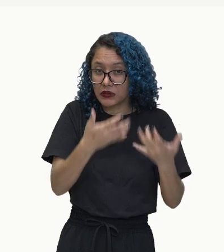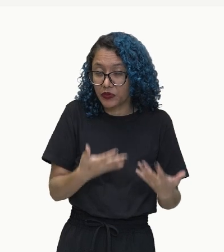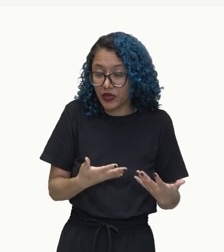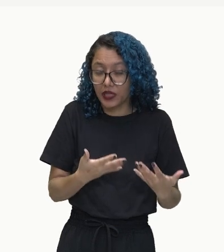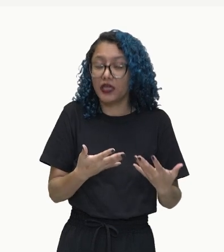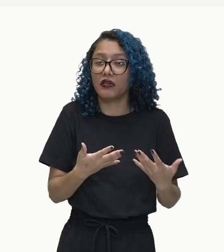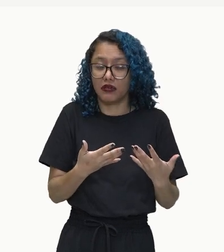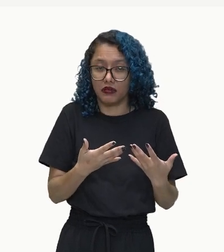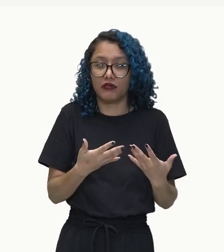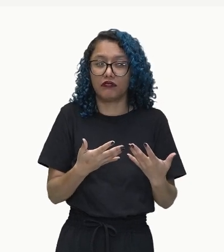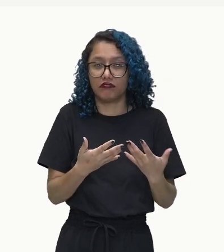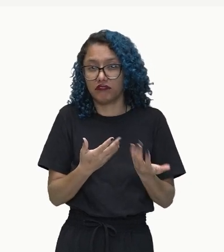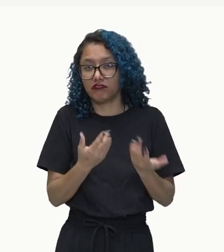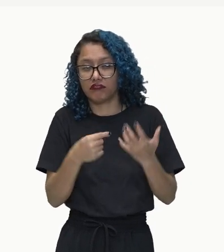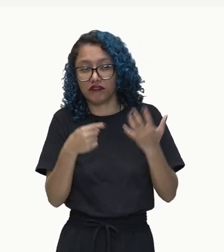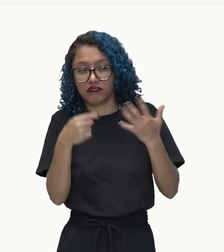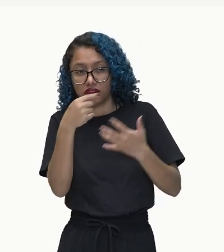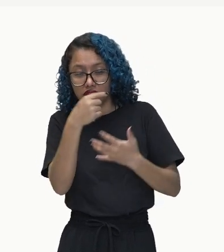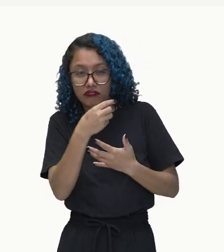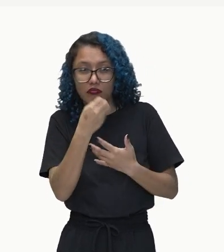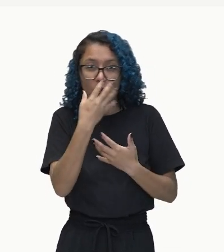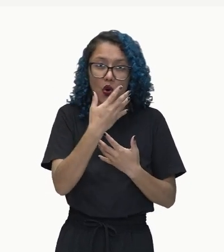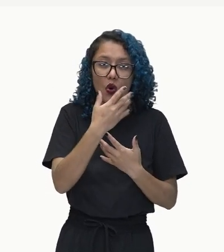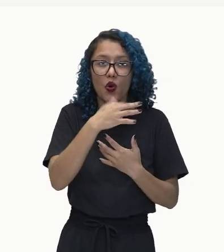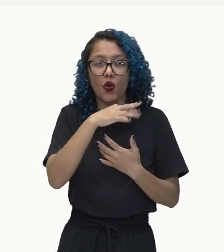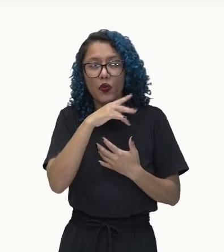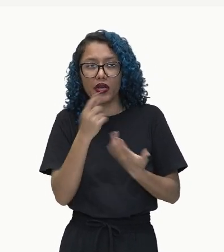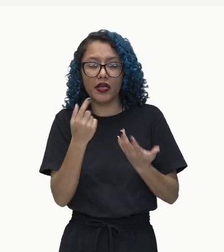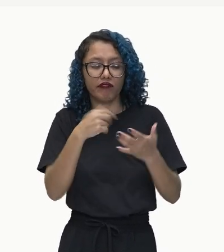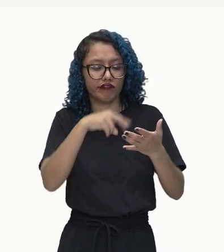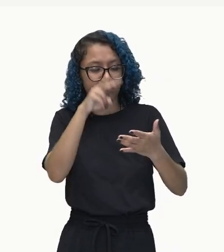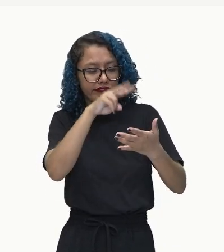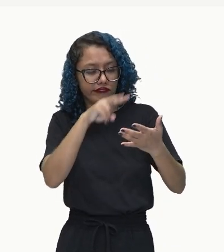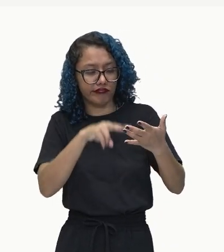negativos. Então, o leitor vai ler e vai pesar ali,